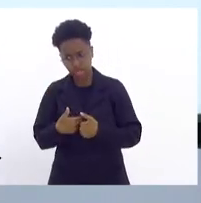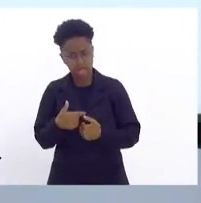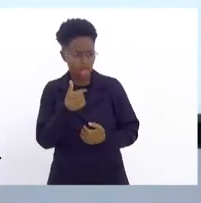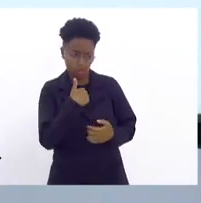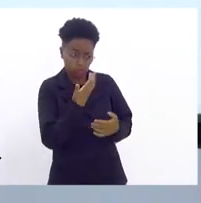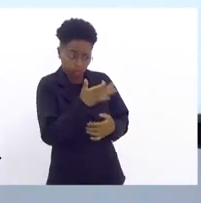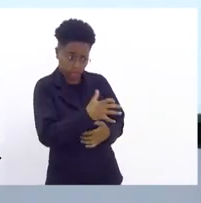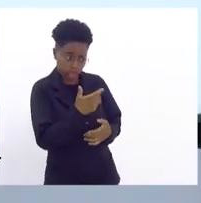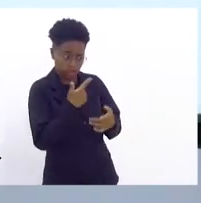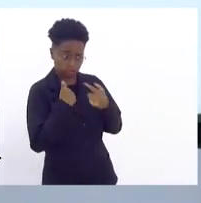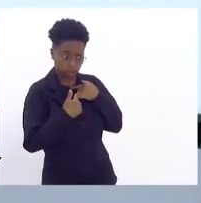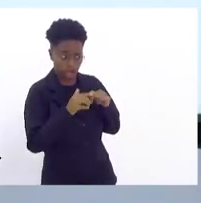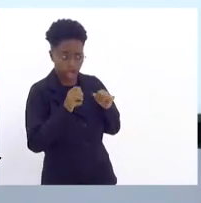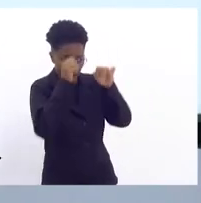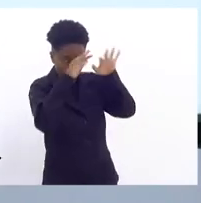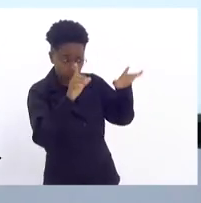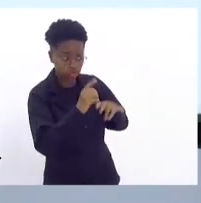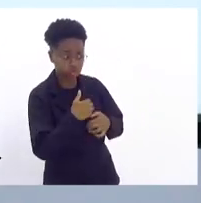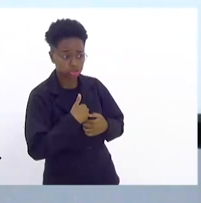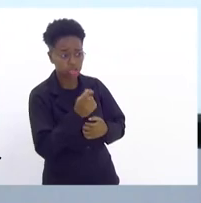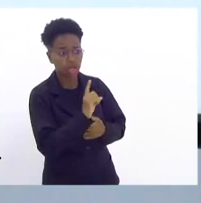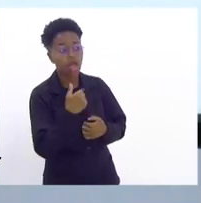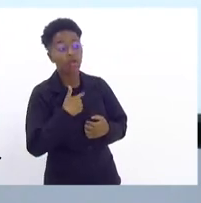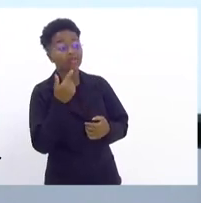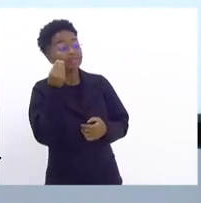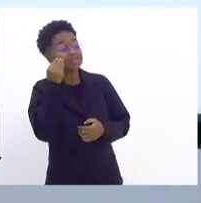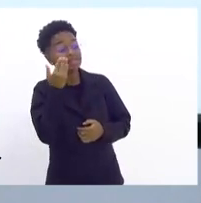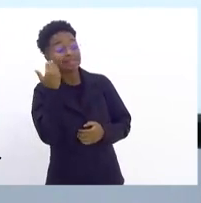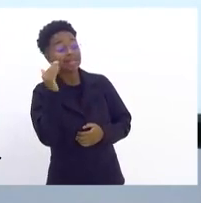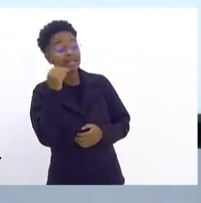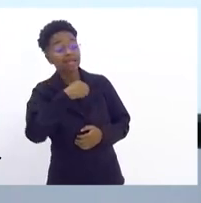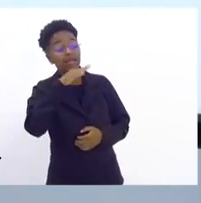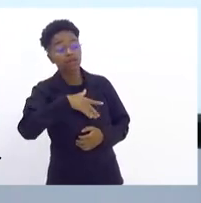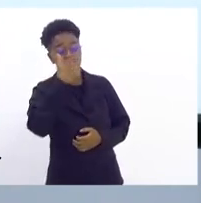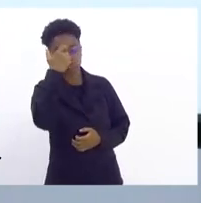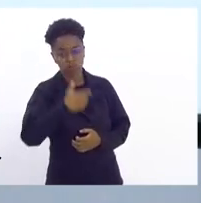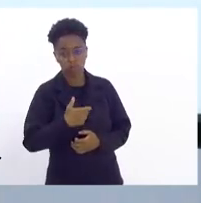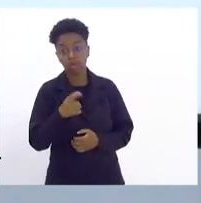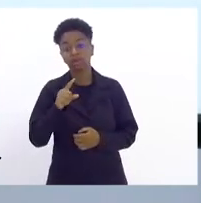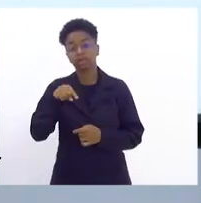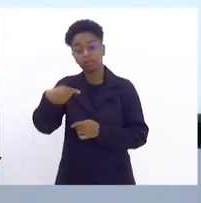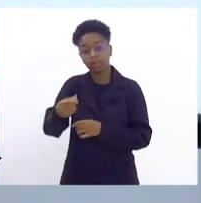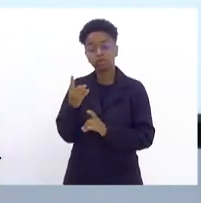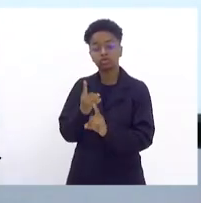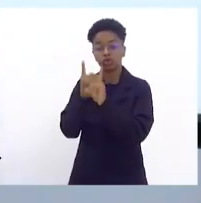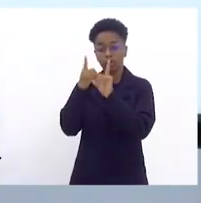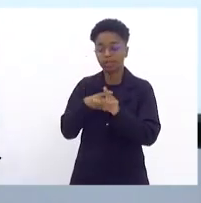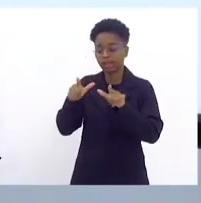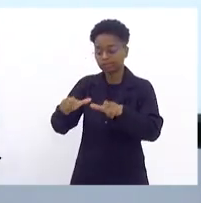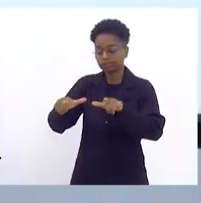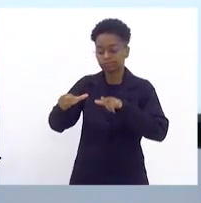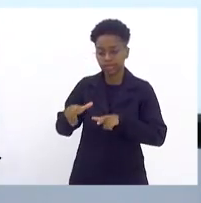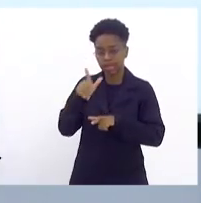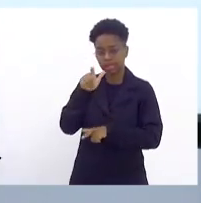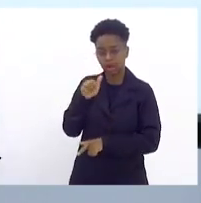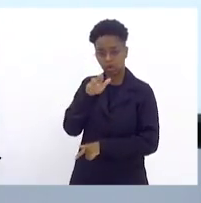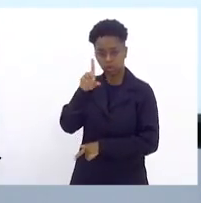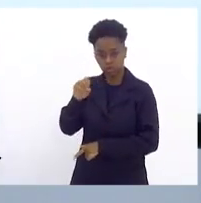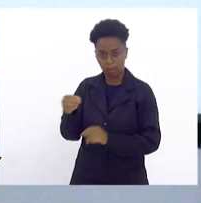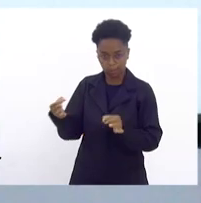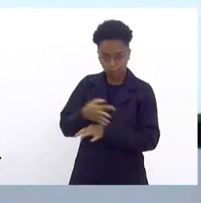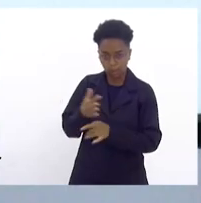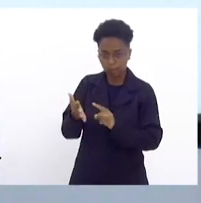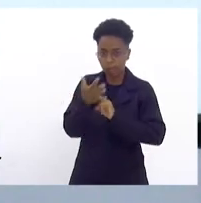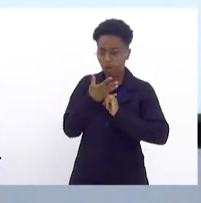eu quero entender o que eu sou e descobrir e a partir do momento que eu tenho um diagnóstico com Aldo pronto de